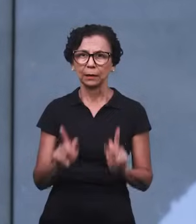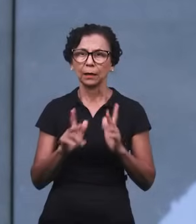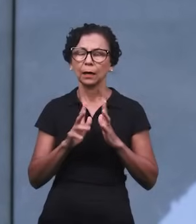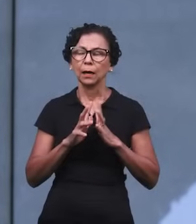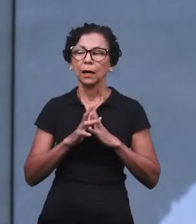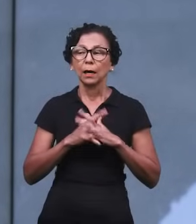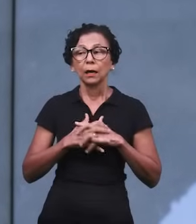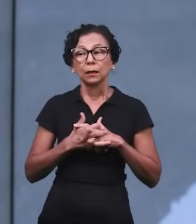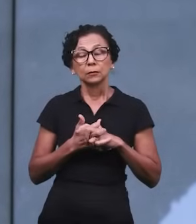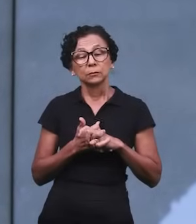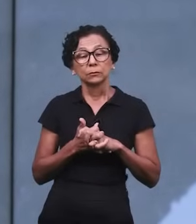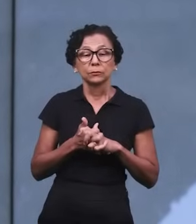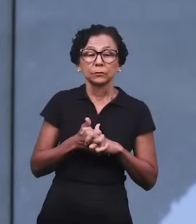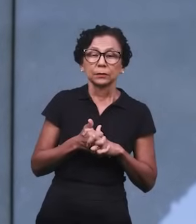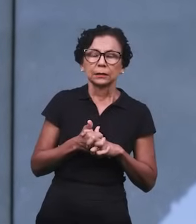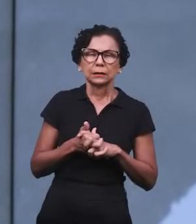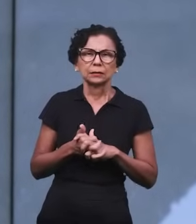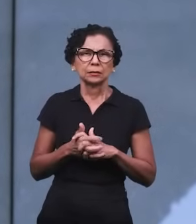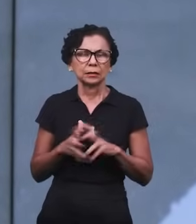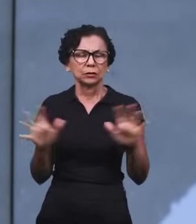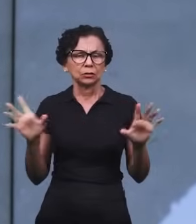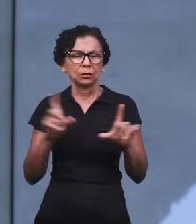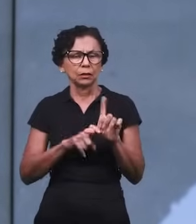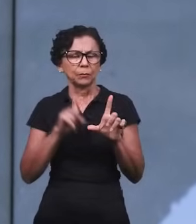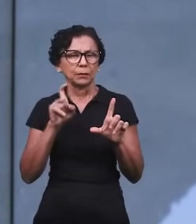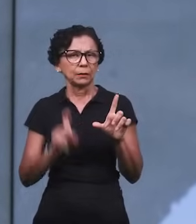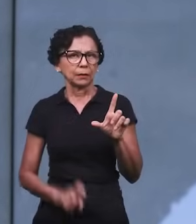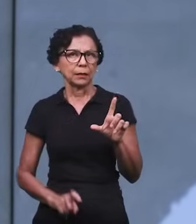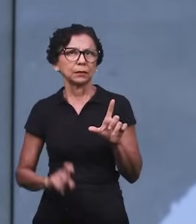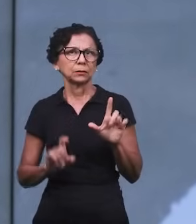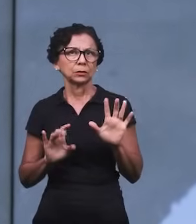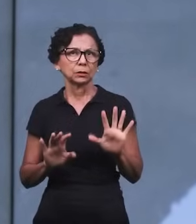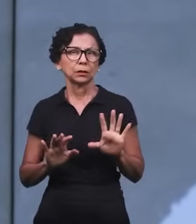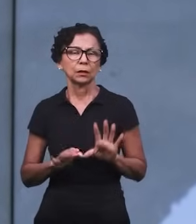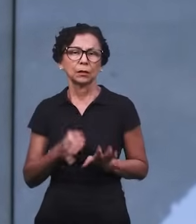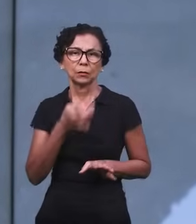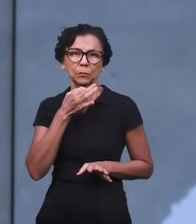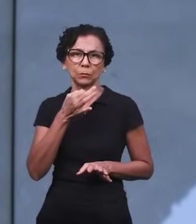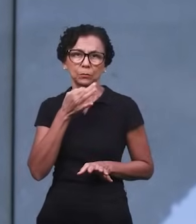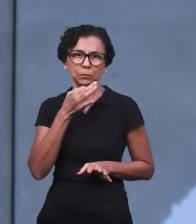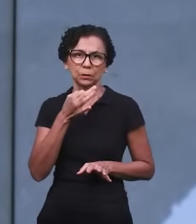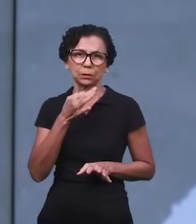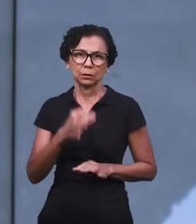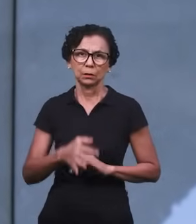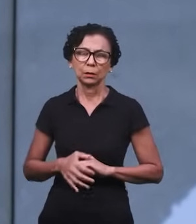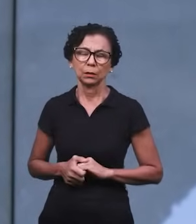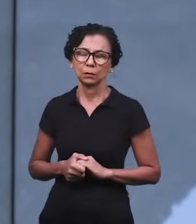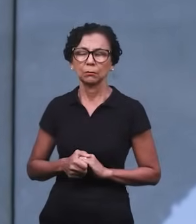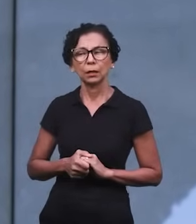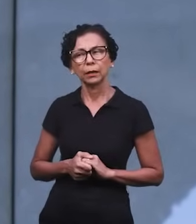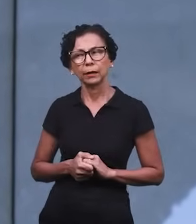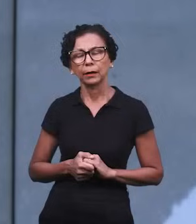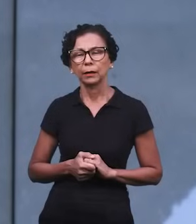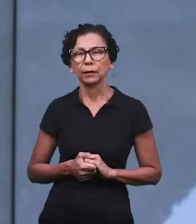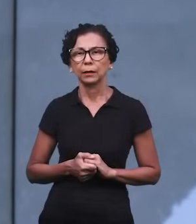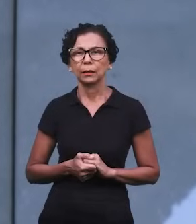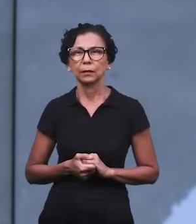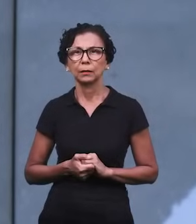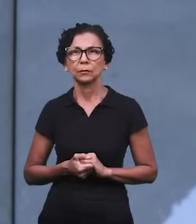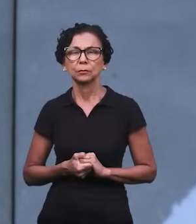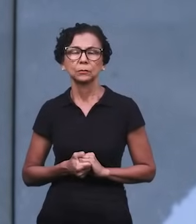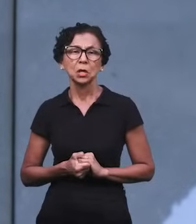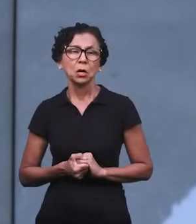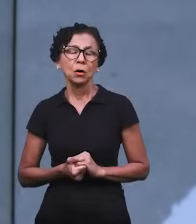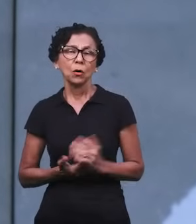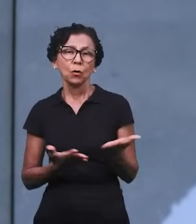erro de interpretação do jovem em se sentir livre. Não é exatamente livre, ele está solto. É diferente ser